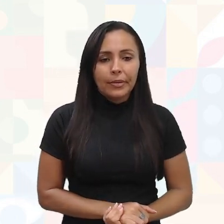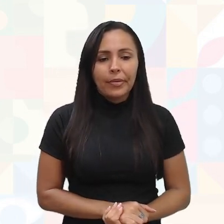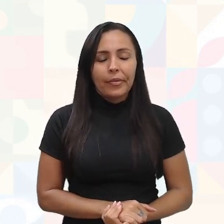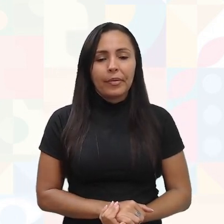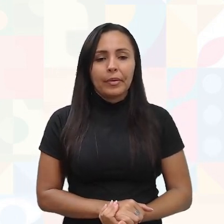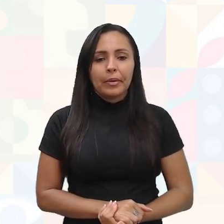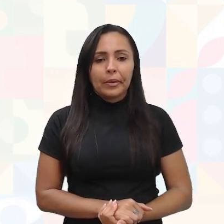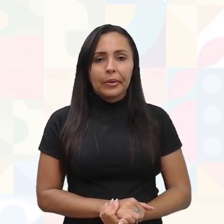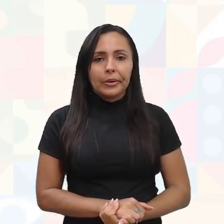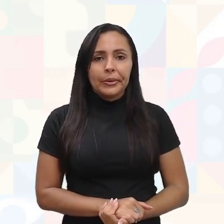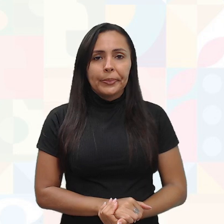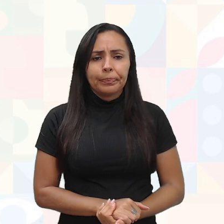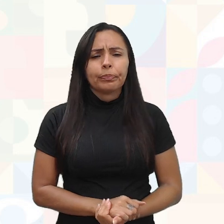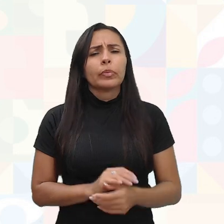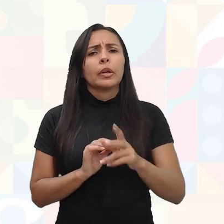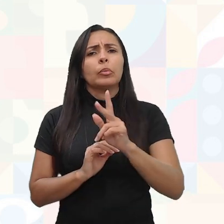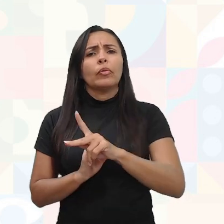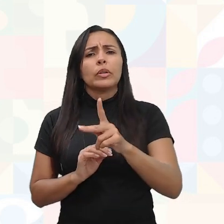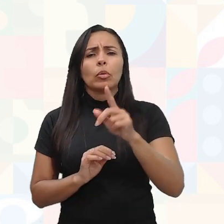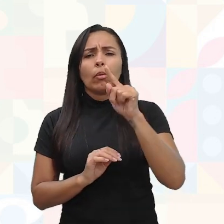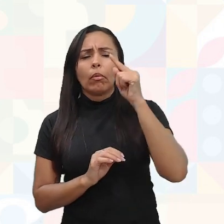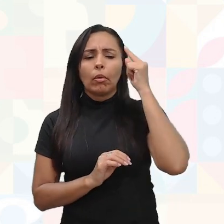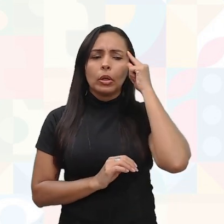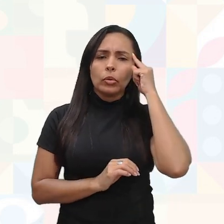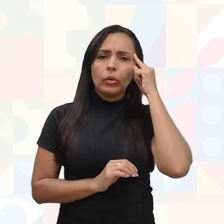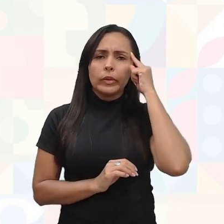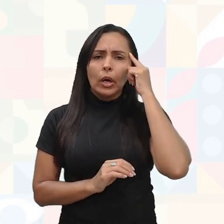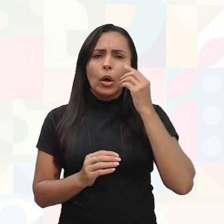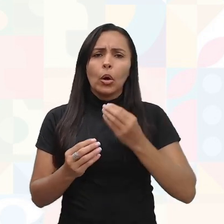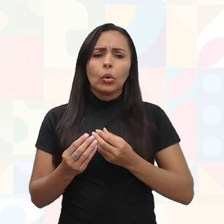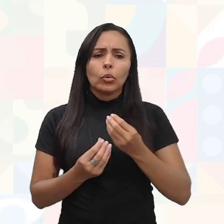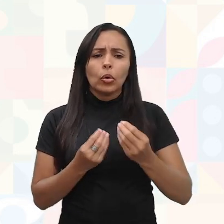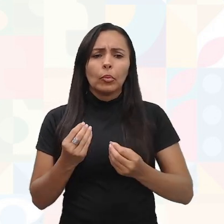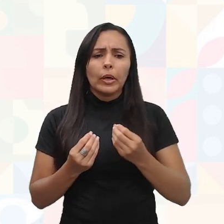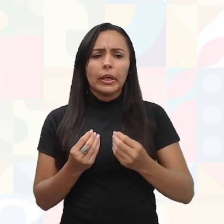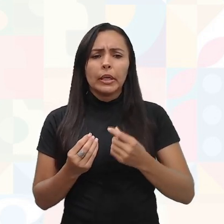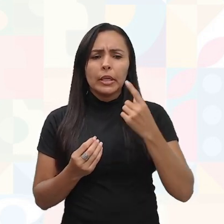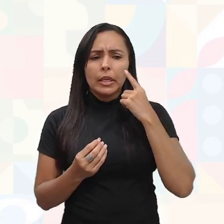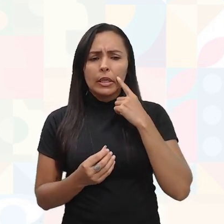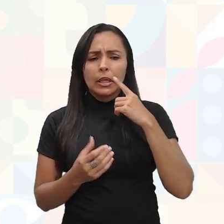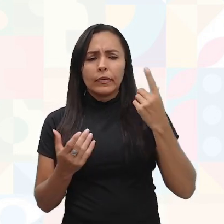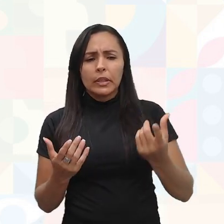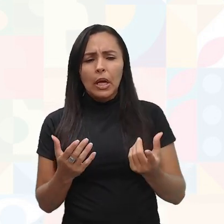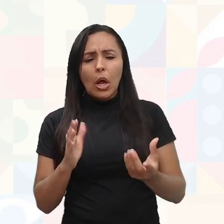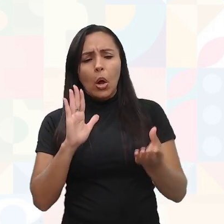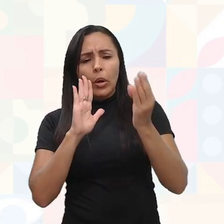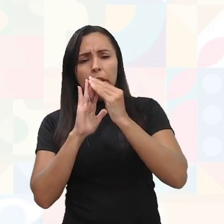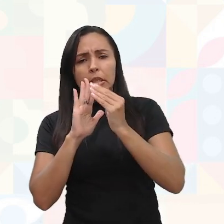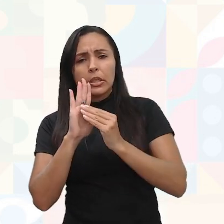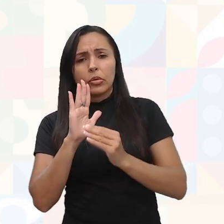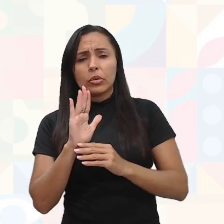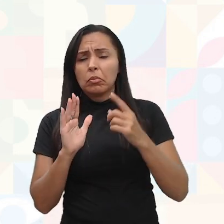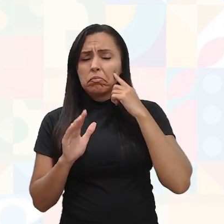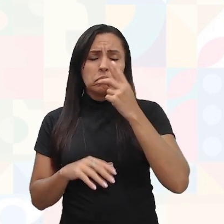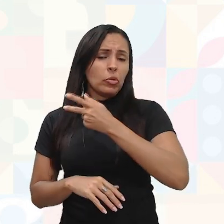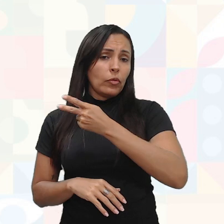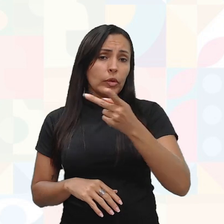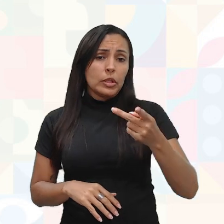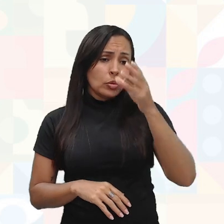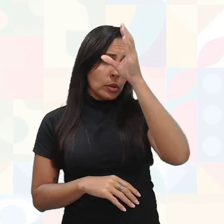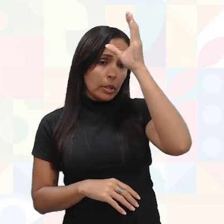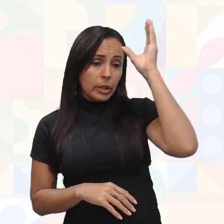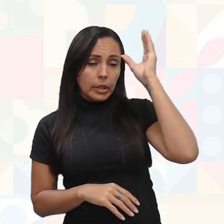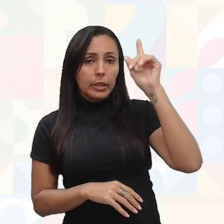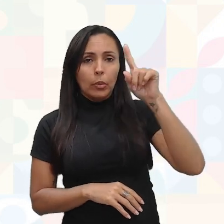as páginas. Mas, professor, eu fiquei com uma dúvida. Como assim levantar requisitos se eu não vou visitar nenhum cliente?